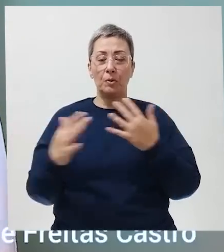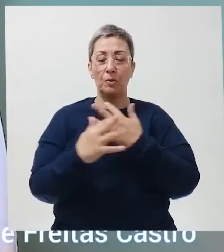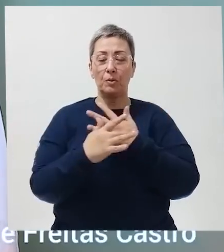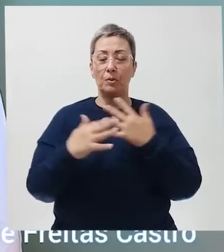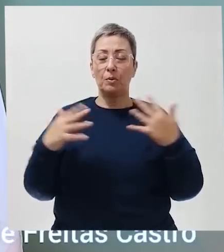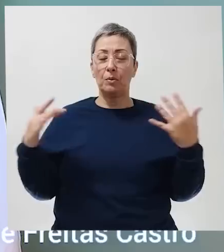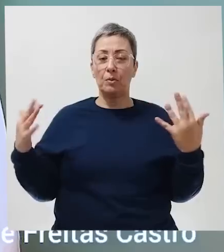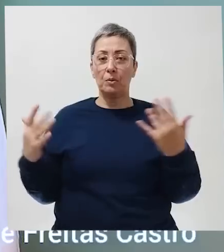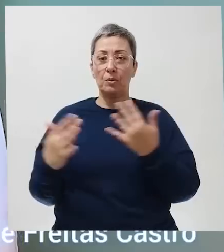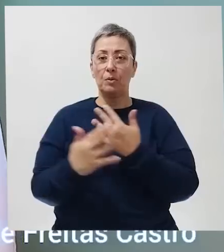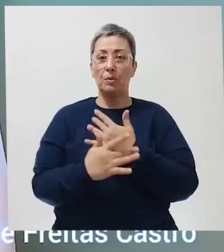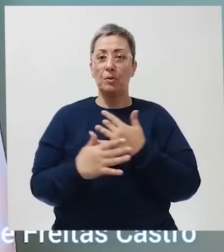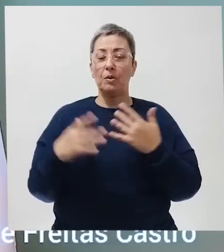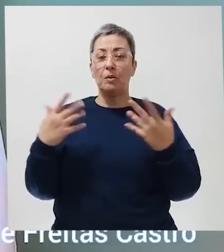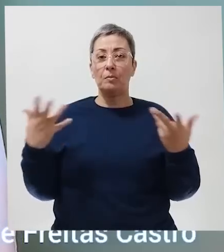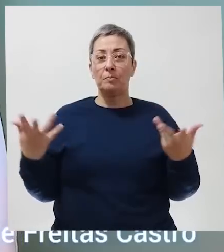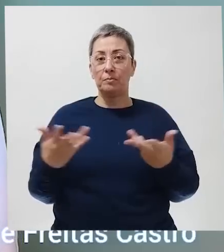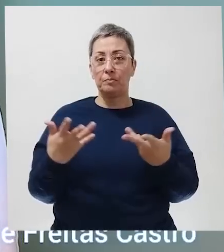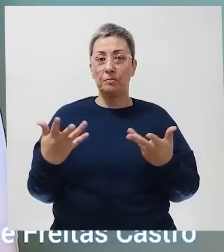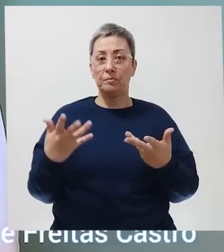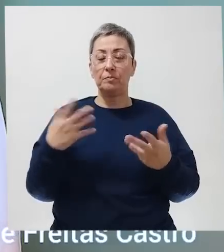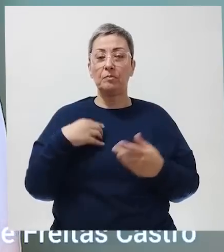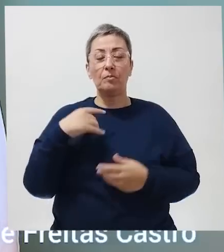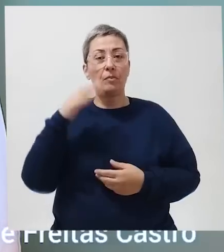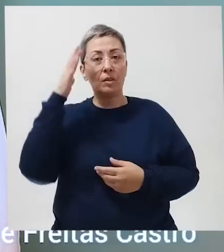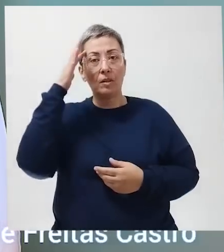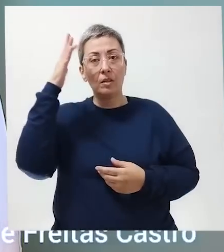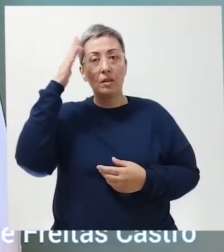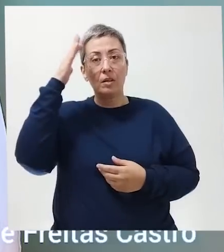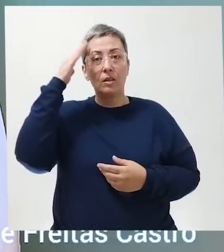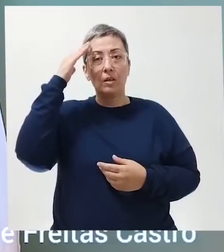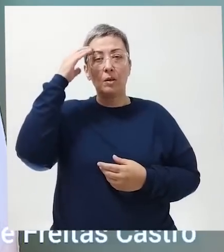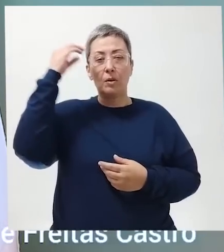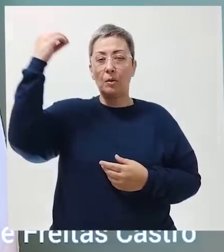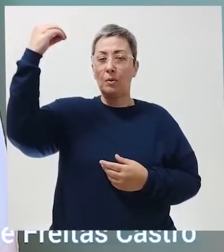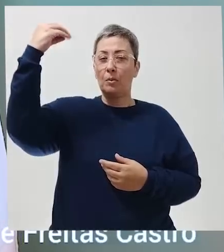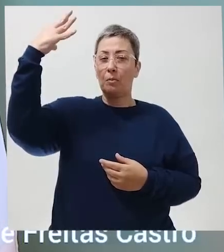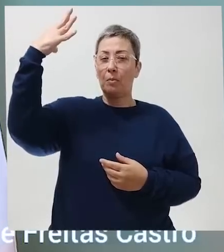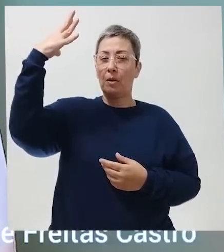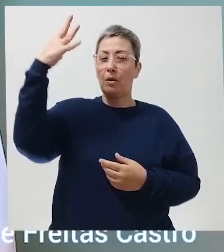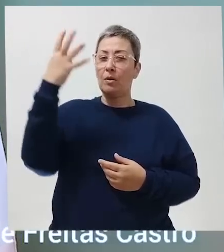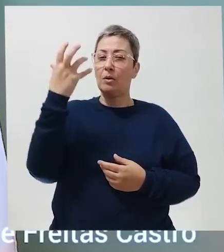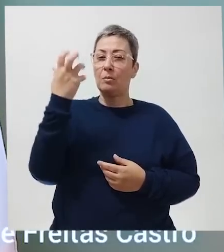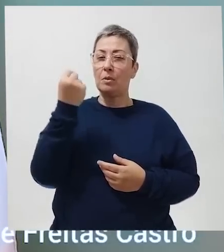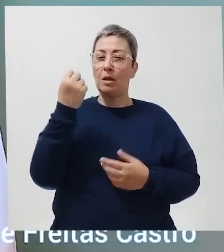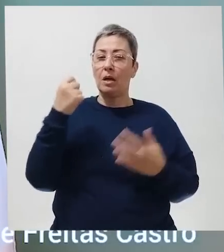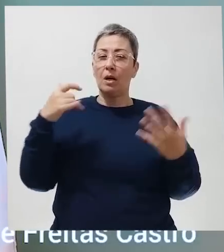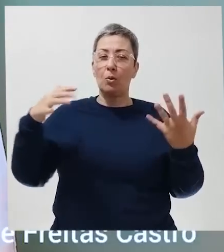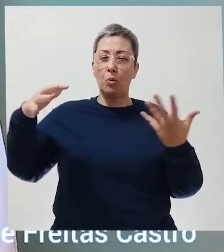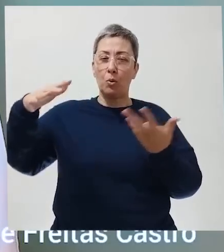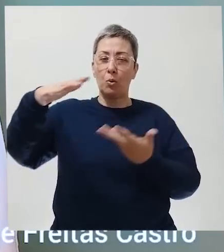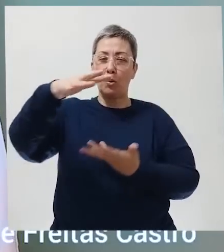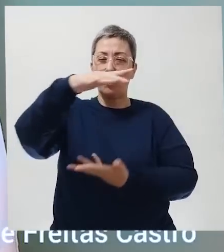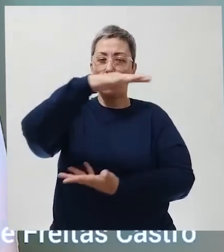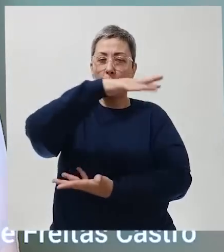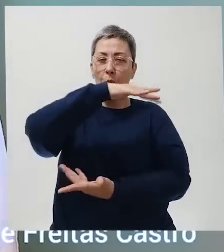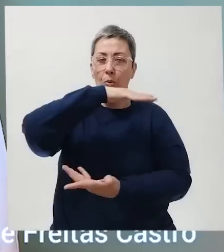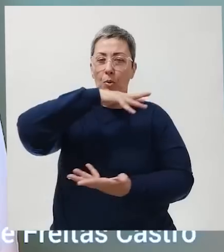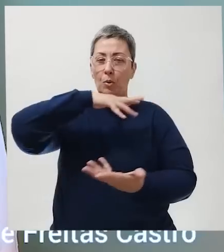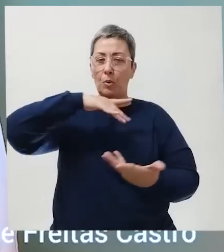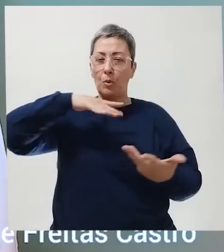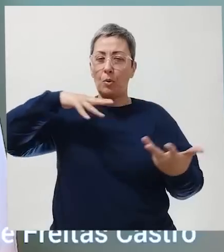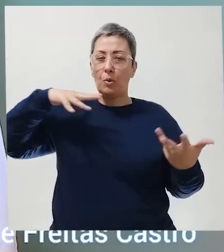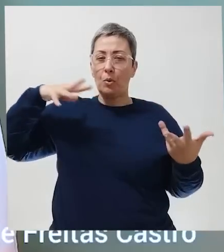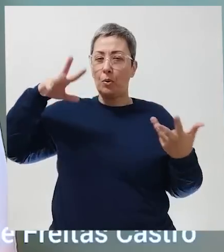passando na sua frente. Agora, imagine uma luz branca envolvendo todo mundo, uma luz